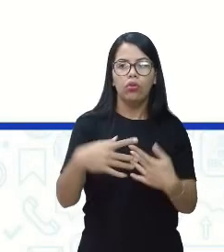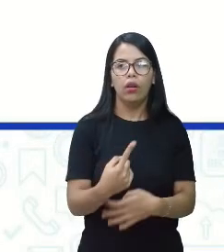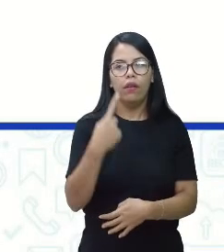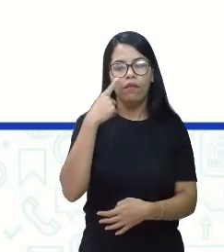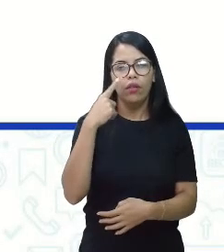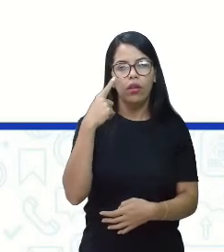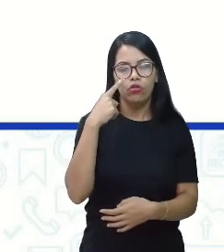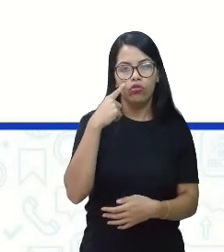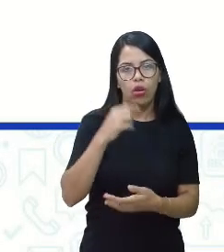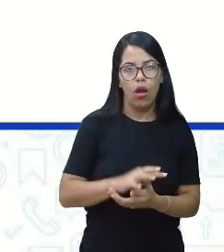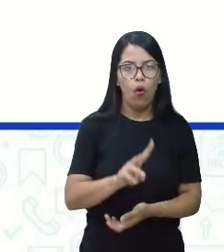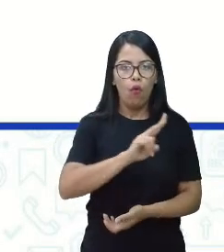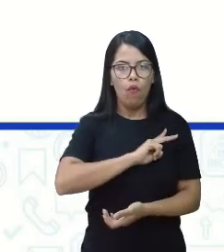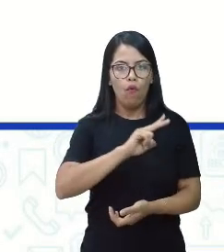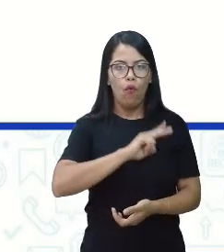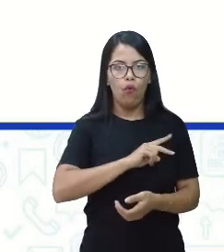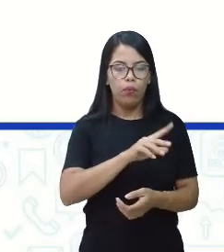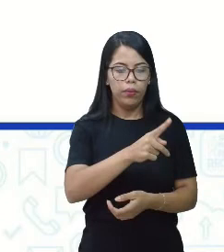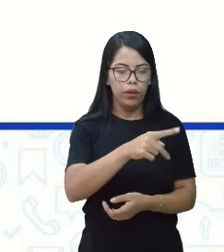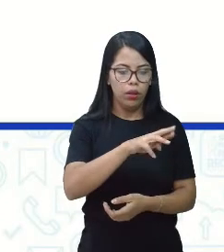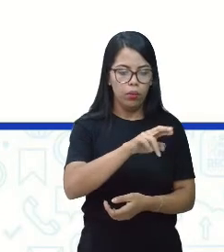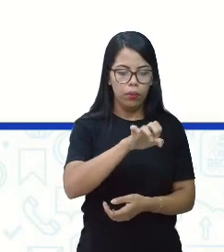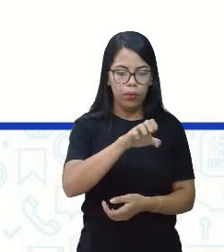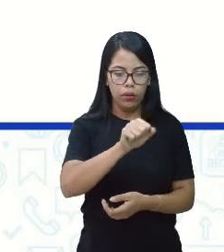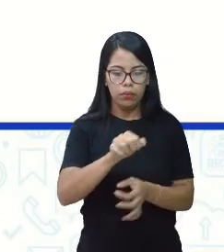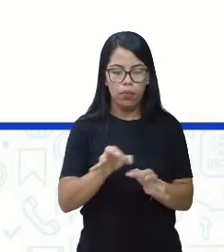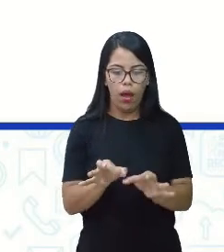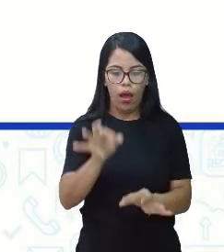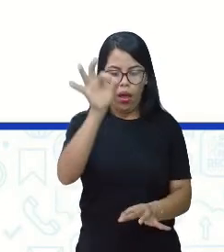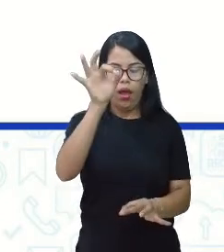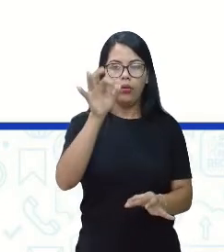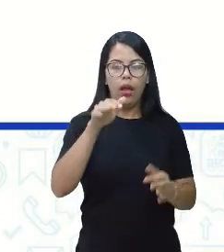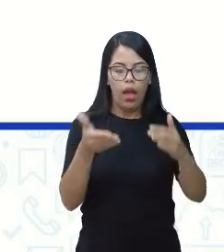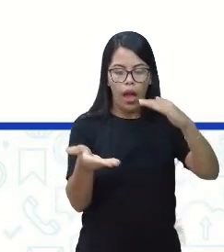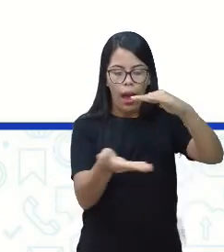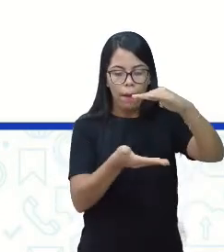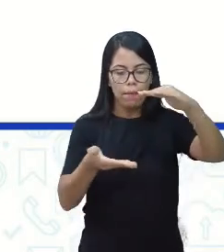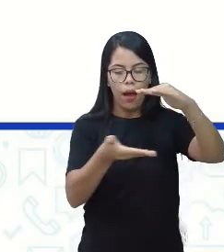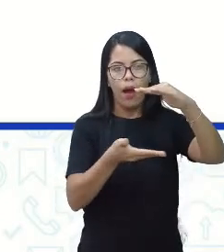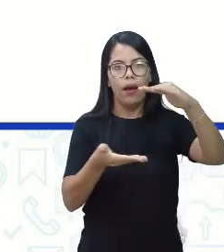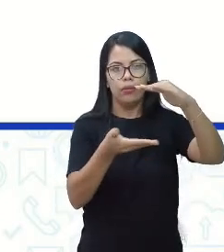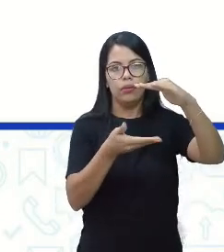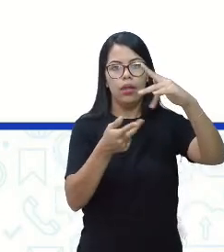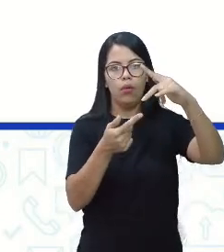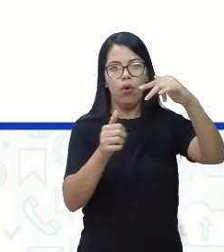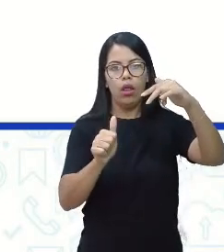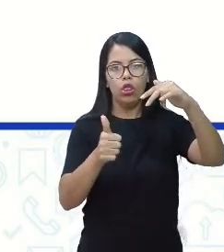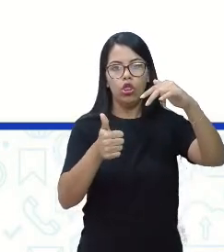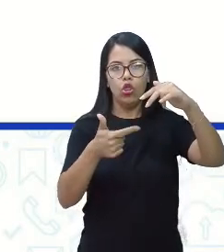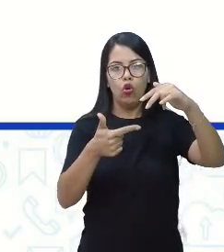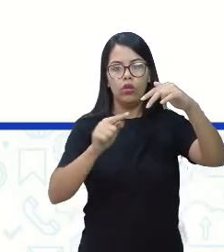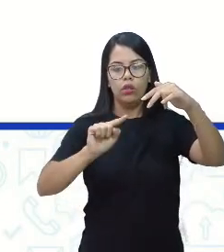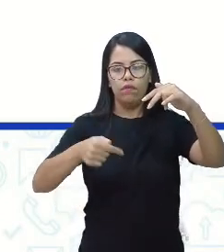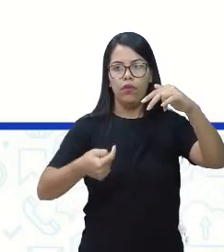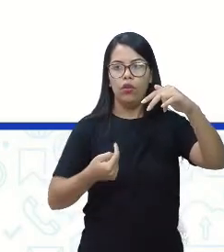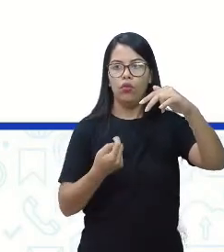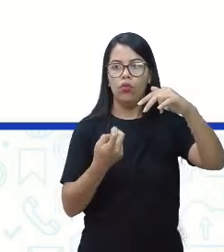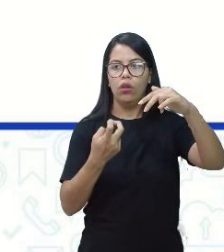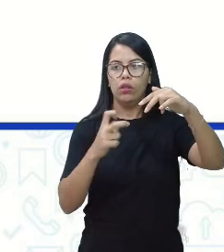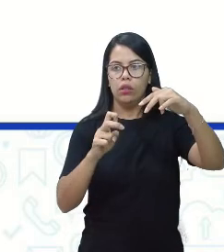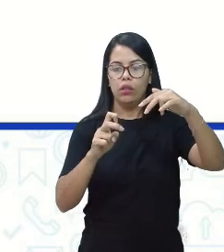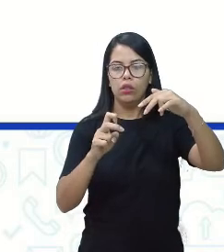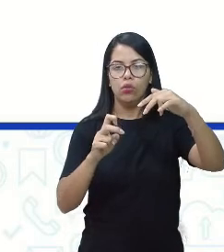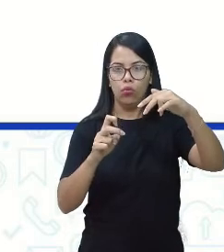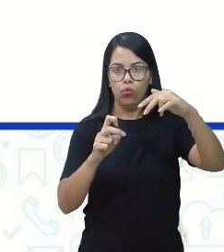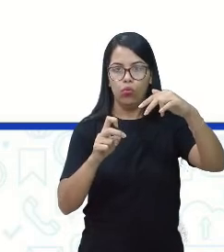de base triangular, cuja área da base mede 12,5 centímetros quadrados. Lembra, né? Estamos falando